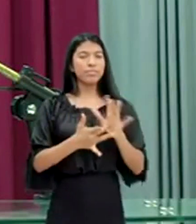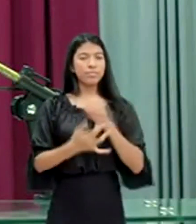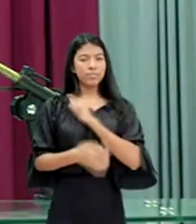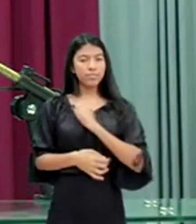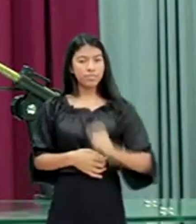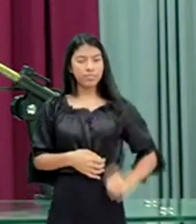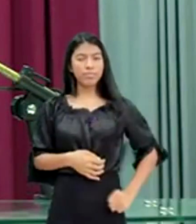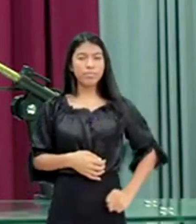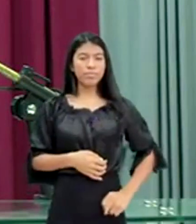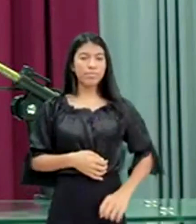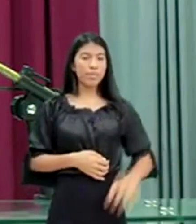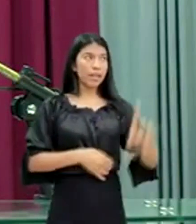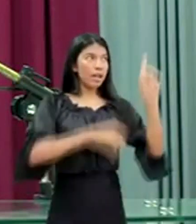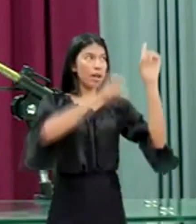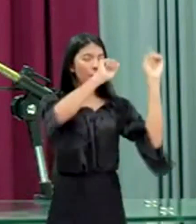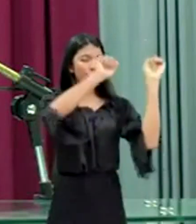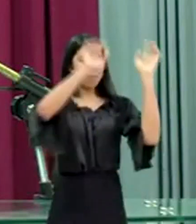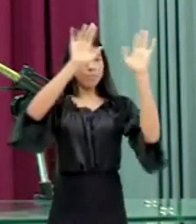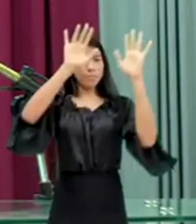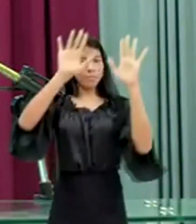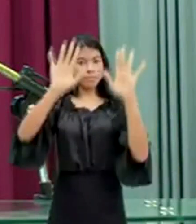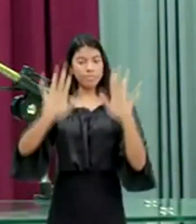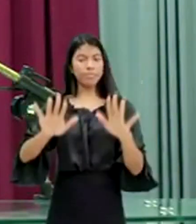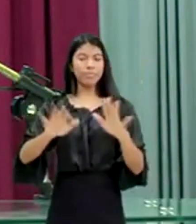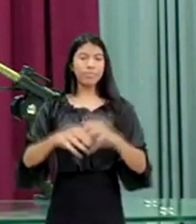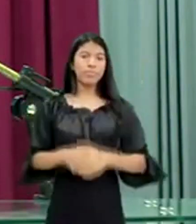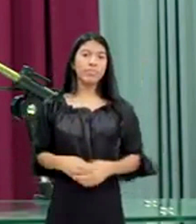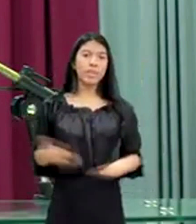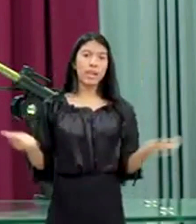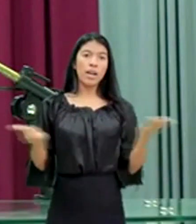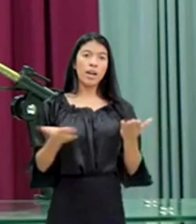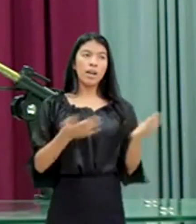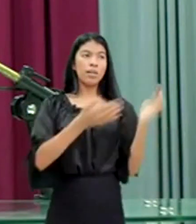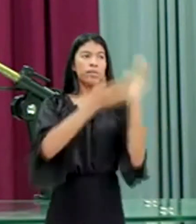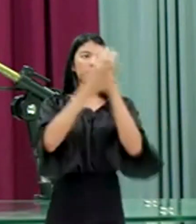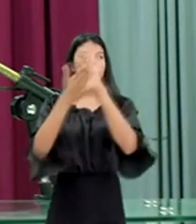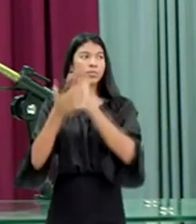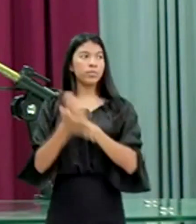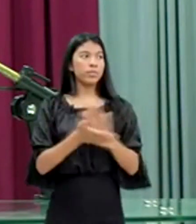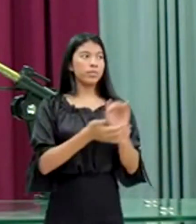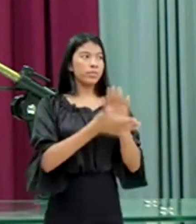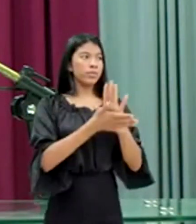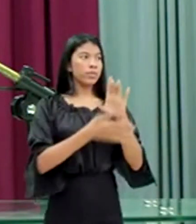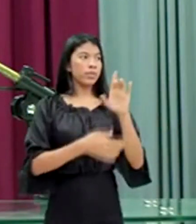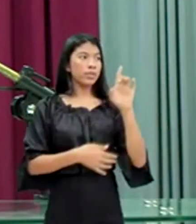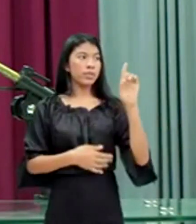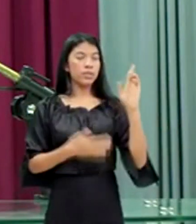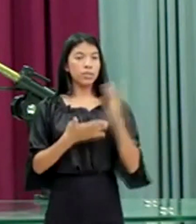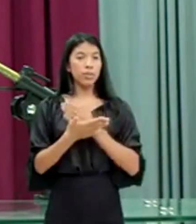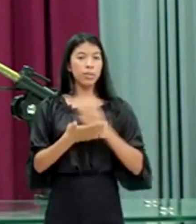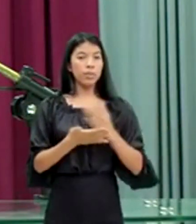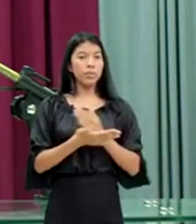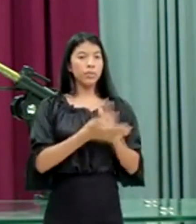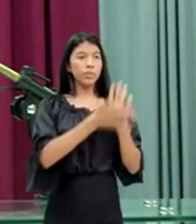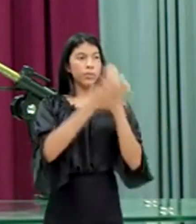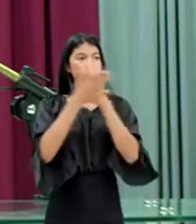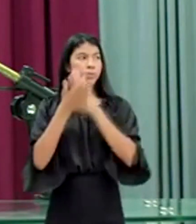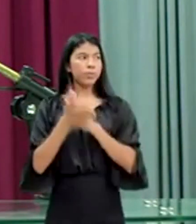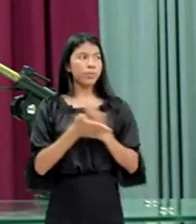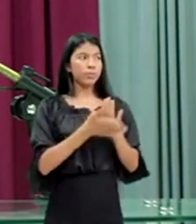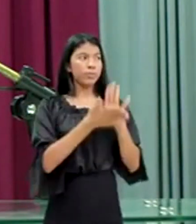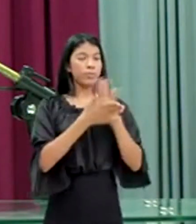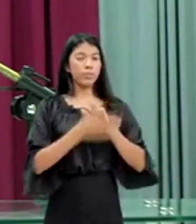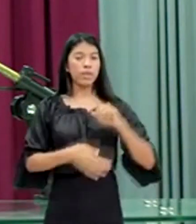Senhor. Deus nos abençoe. Nós vamos louvar a Deus ainda com alguns louvores e logo